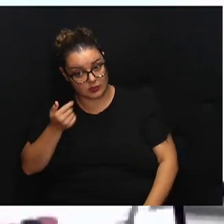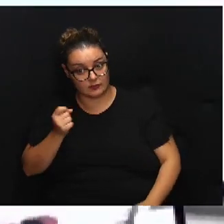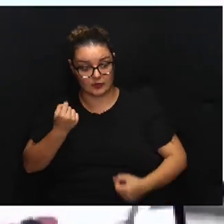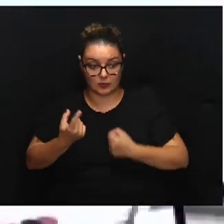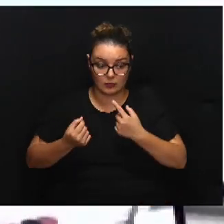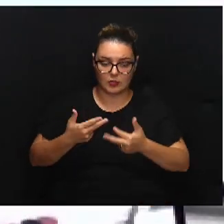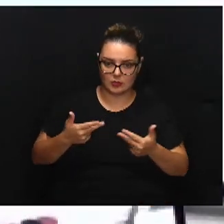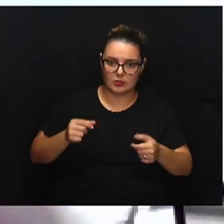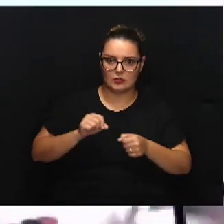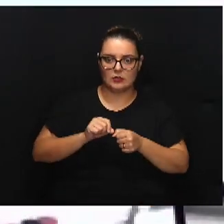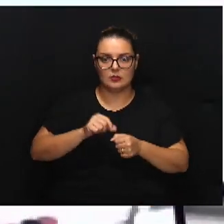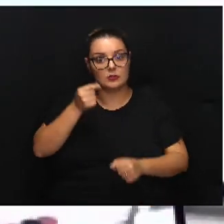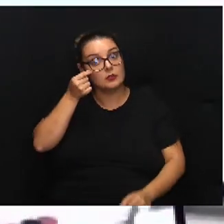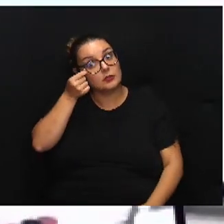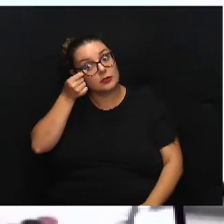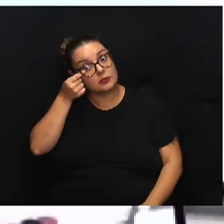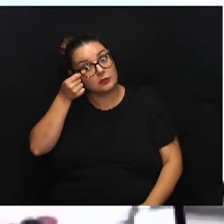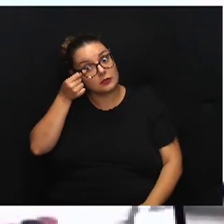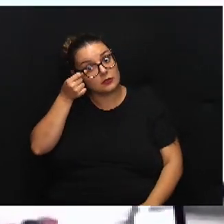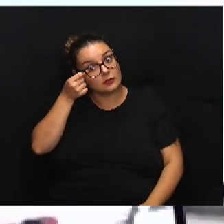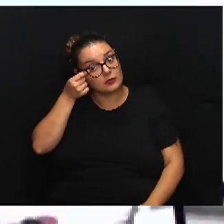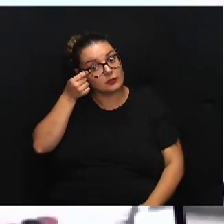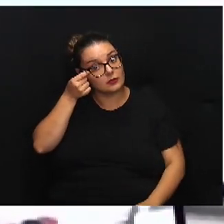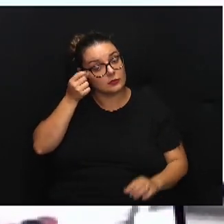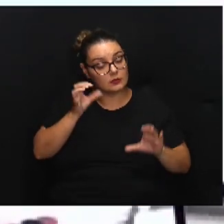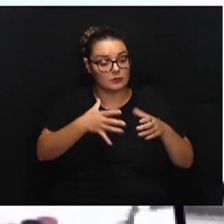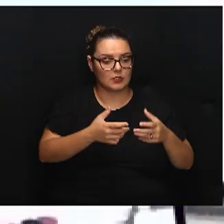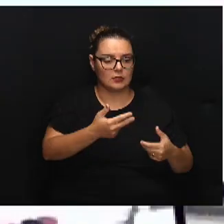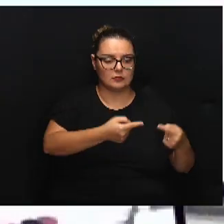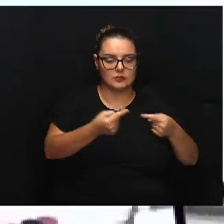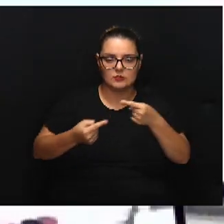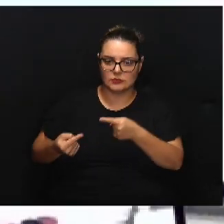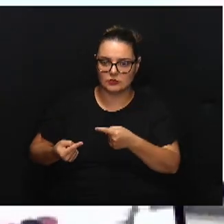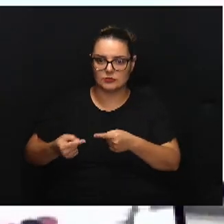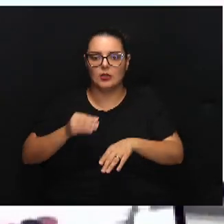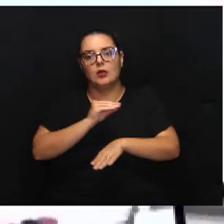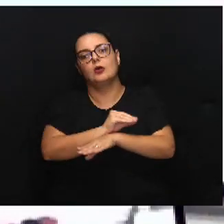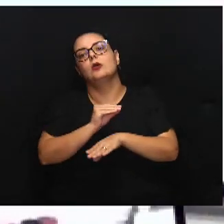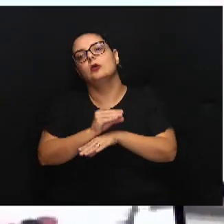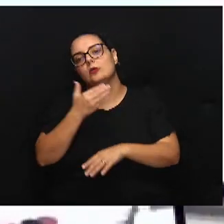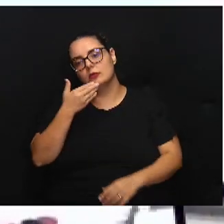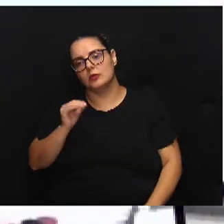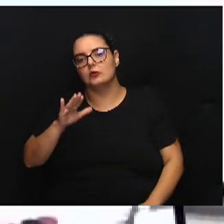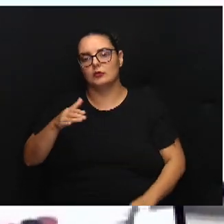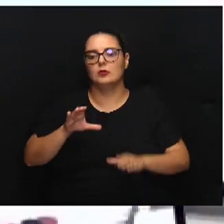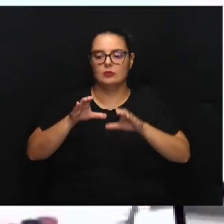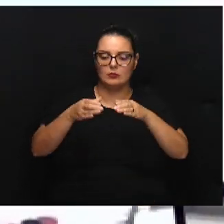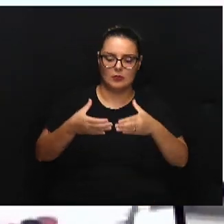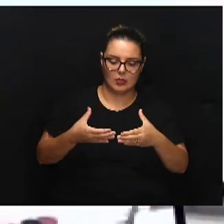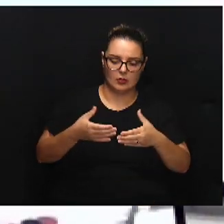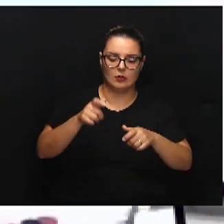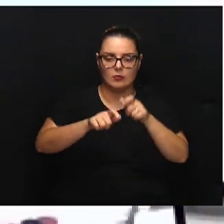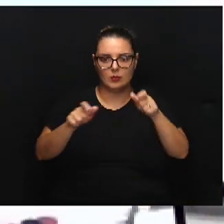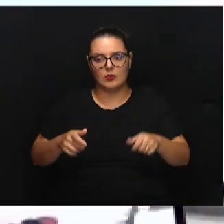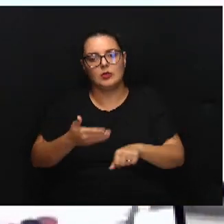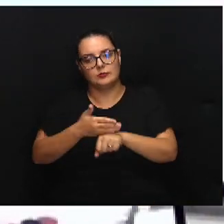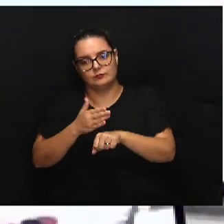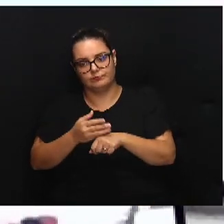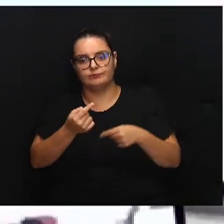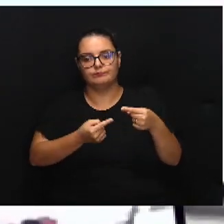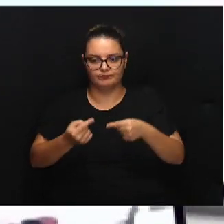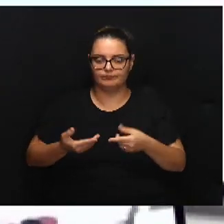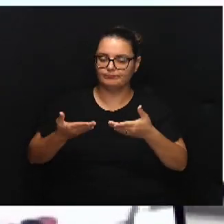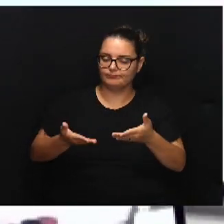coisa? Então, é uma equipe discutindo o caso. O cuidado sempre é melhor quando tem uma equipe de pessoas bem treinadas discutindo o